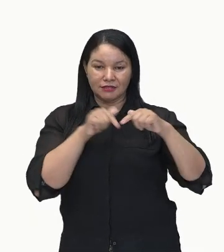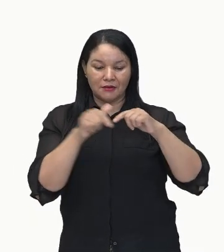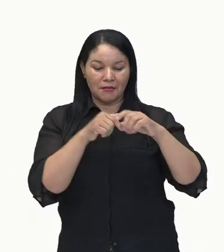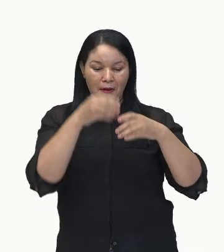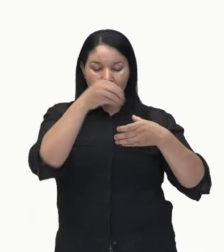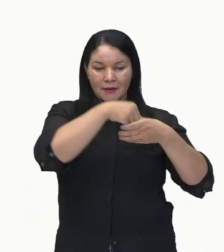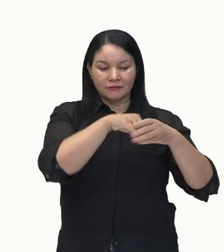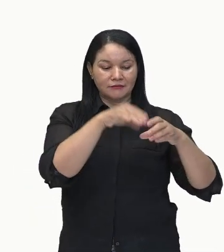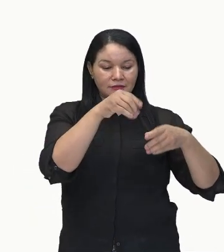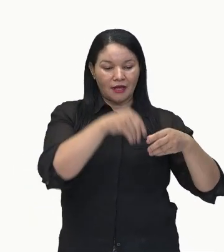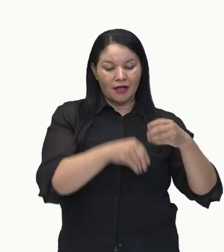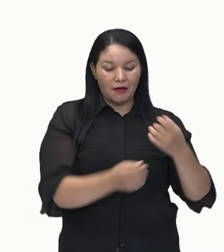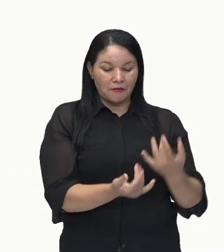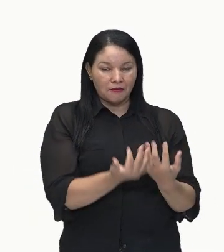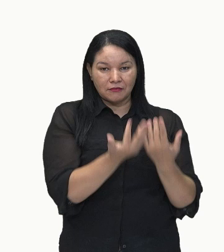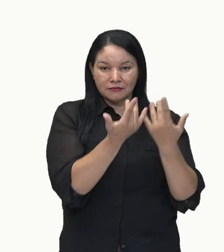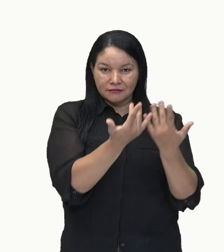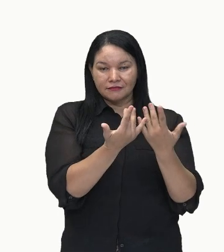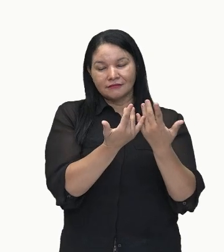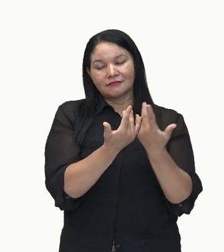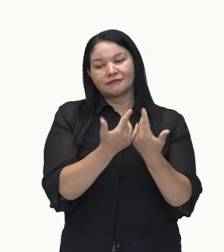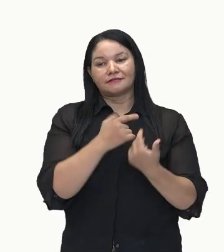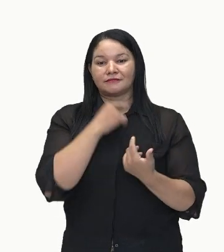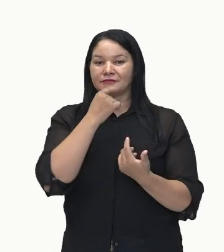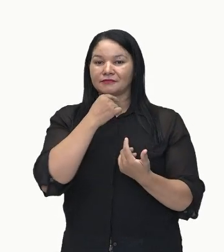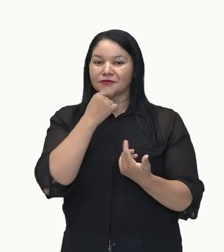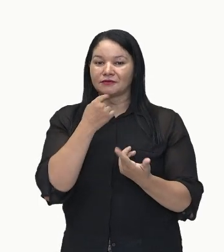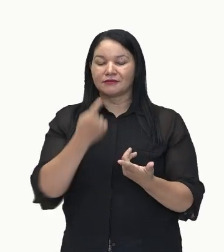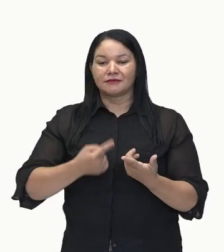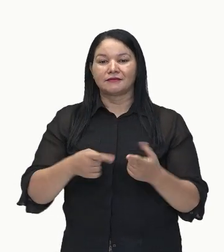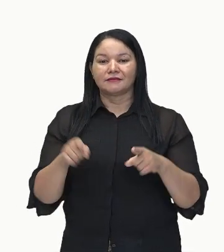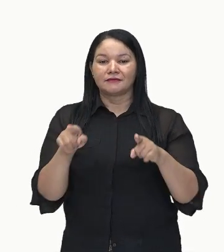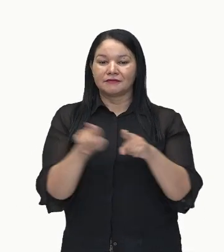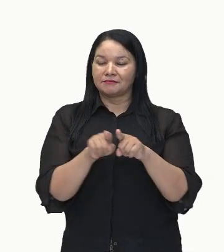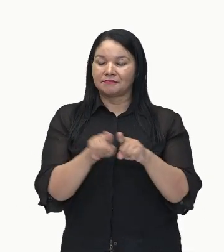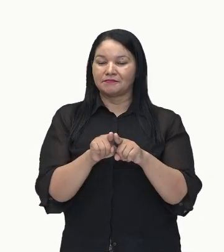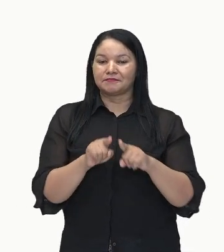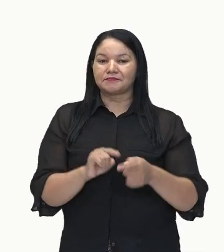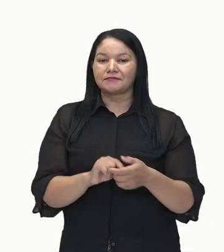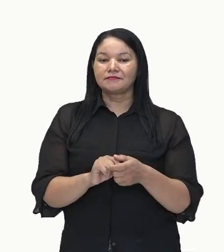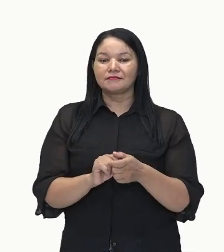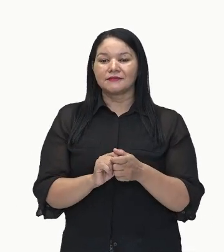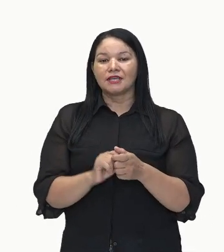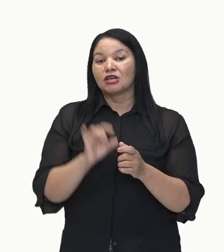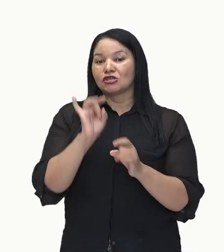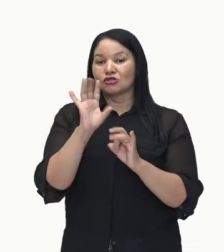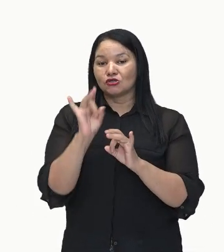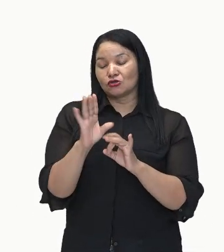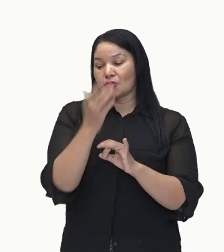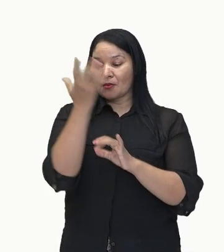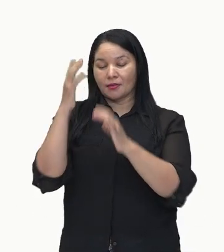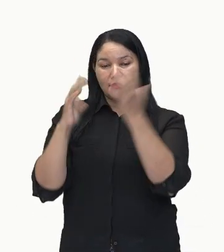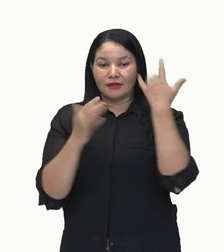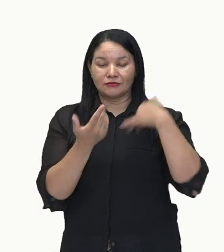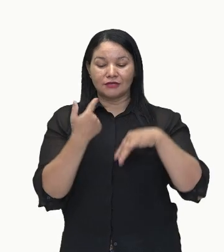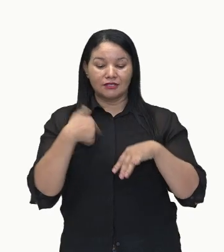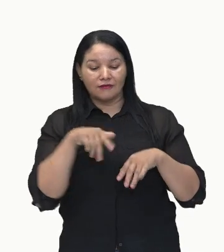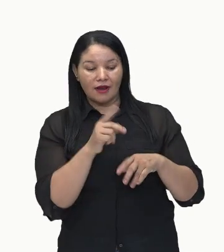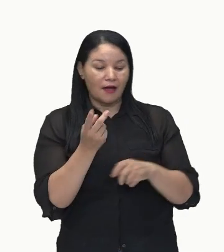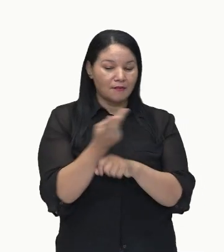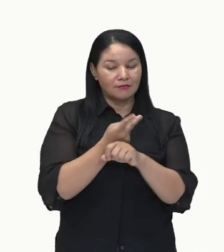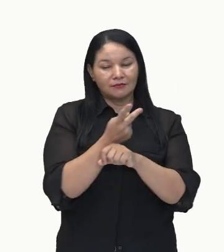trabalha produzindo ali a sua plantação para colher seus frutos, ele apenas pega o que a natureza dá. E